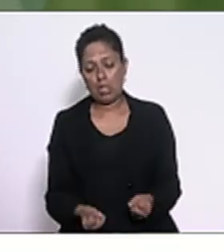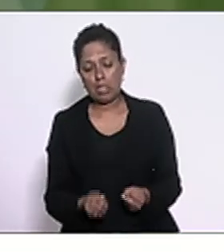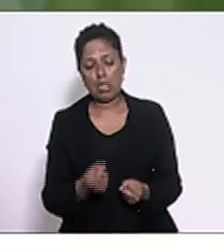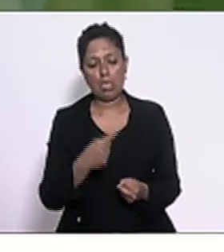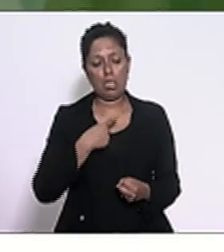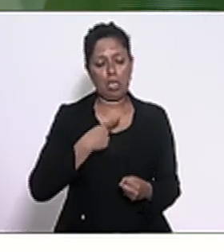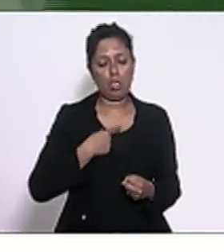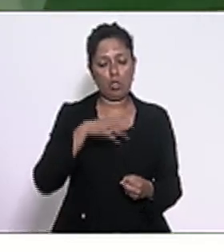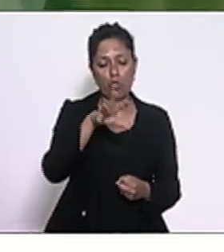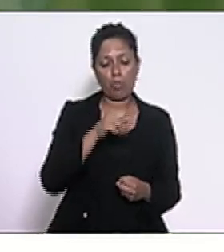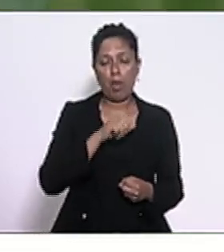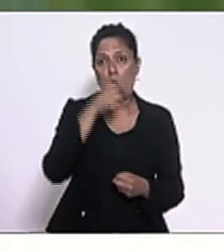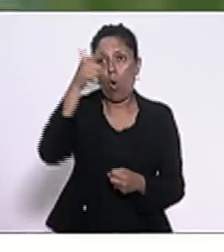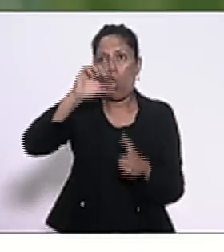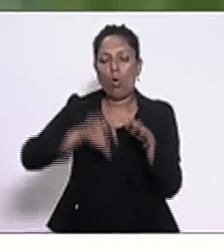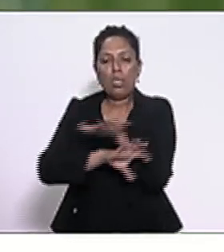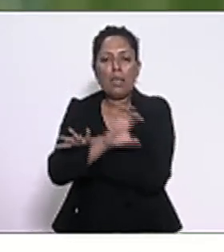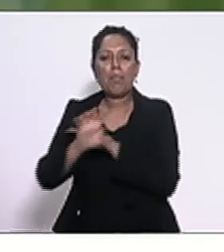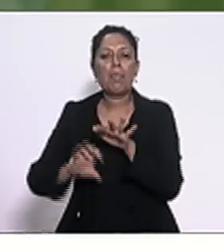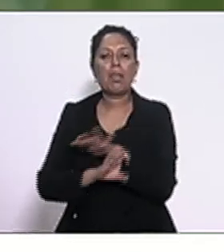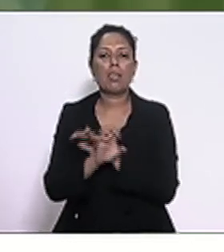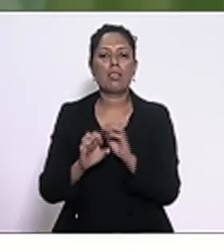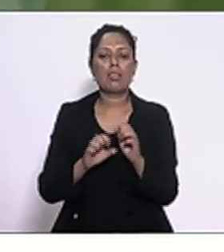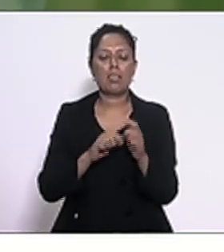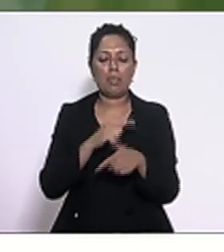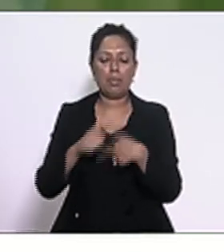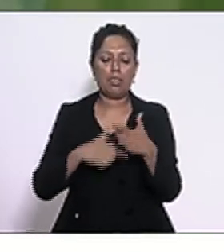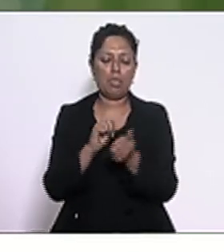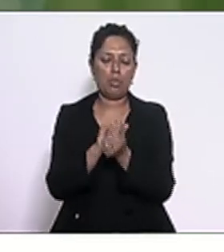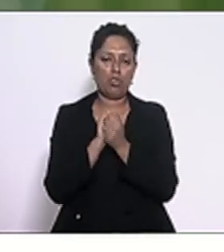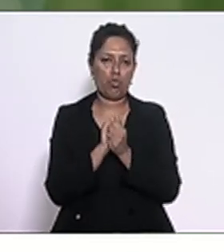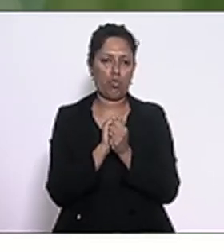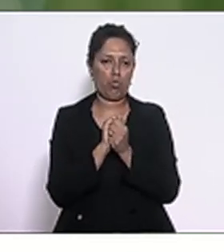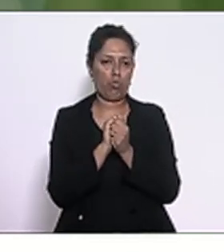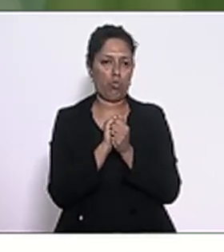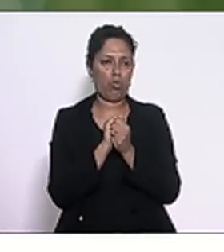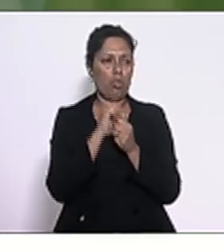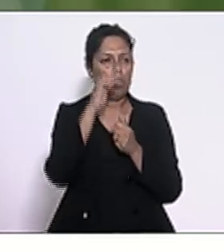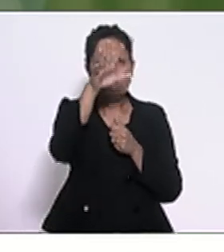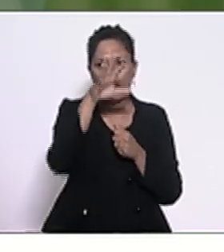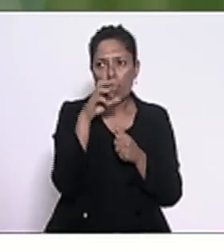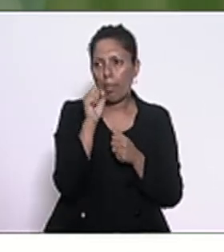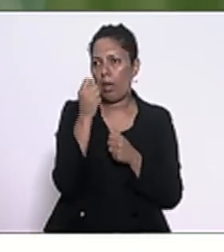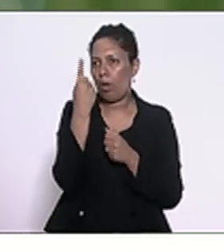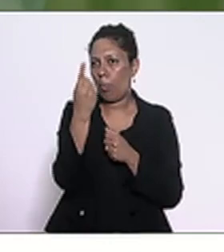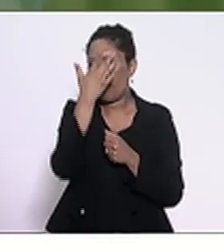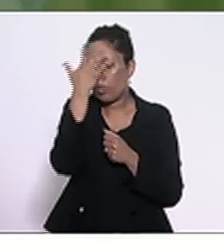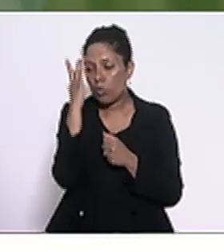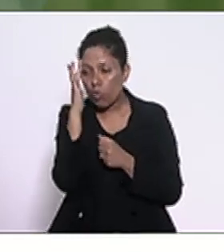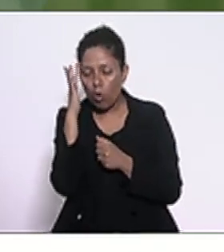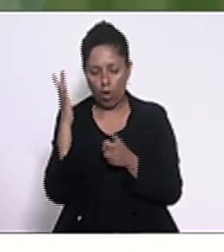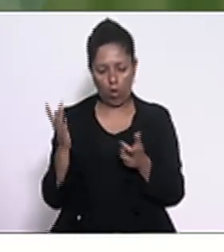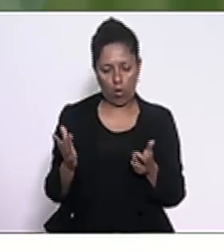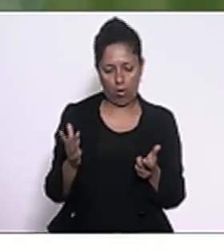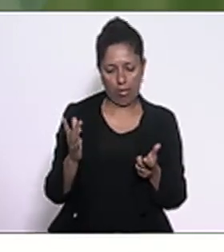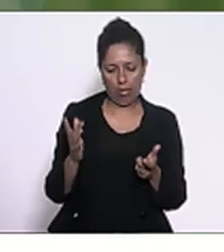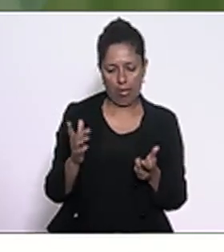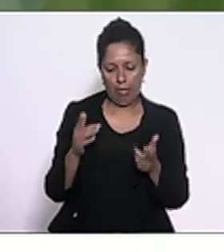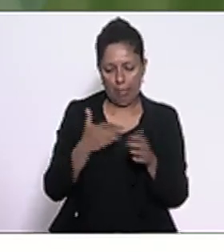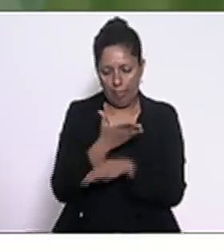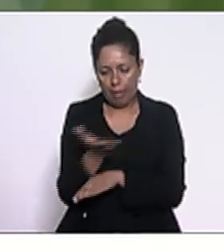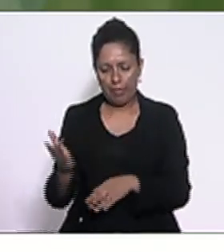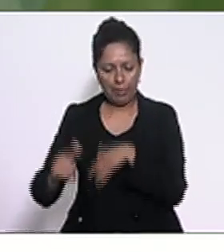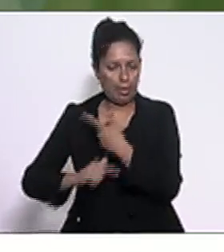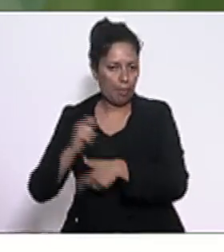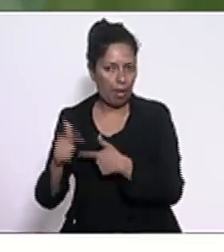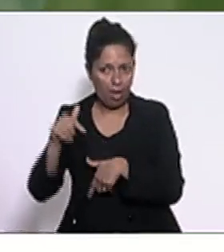do Proderj. Eu não posso chegar e contratar uma fábrica de software, uma empresa de